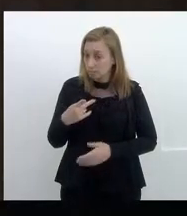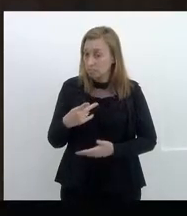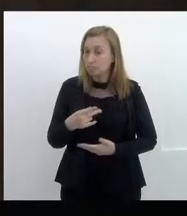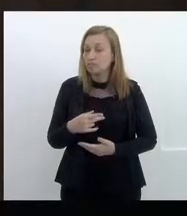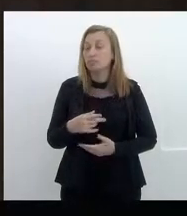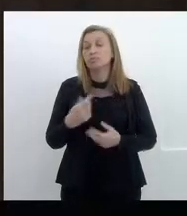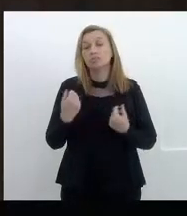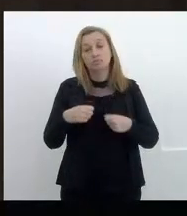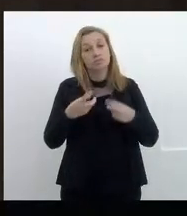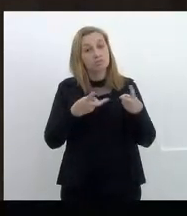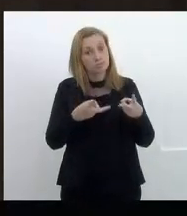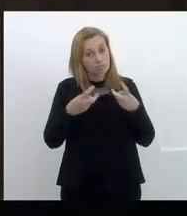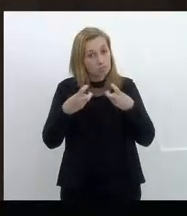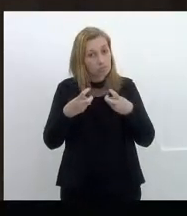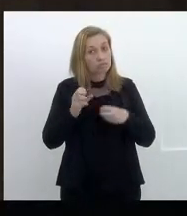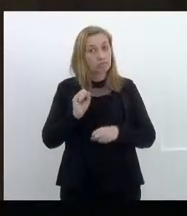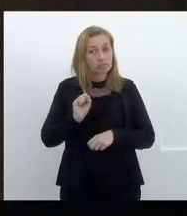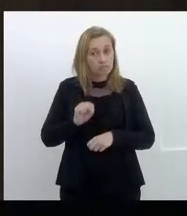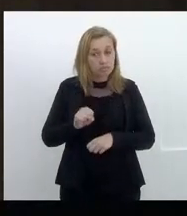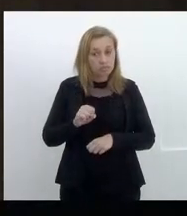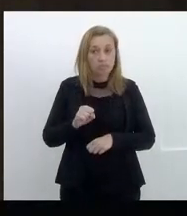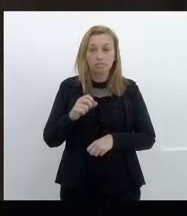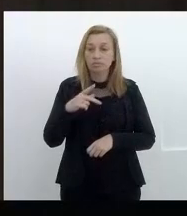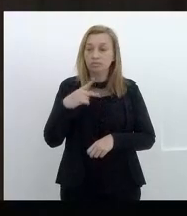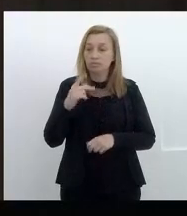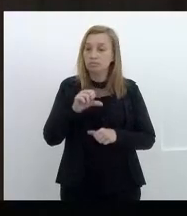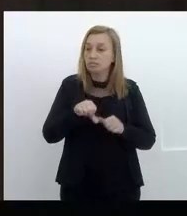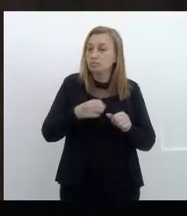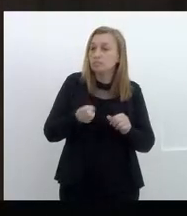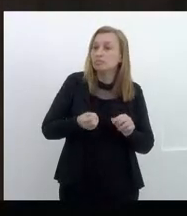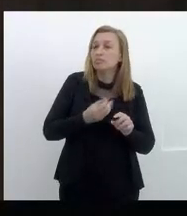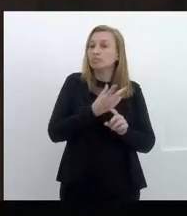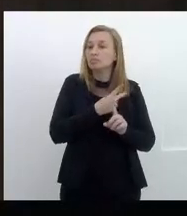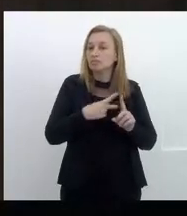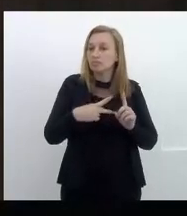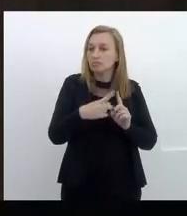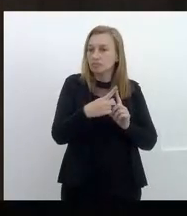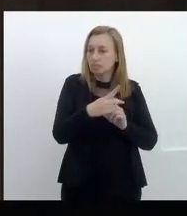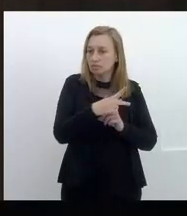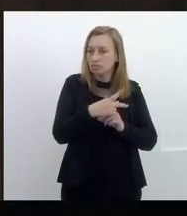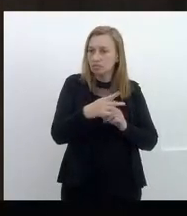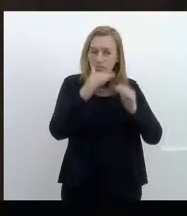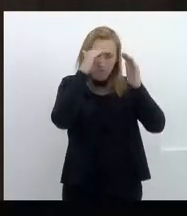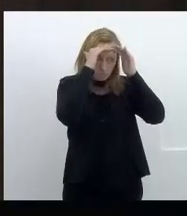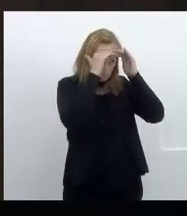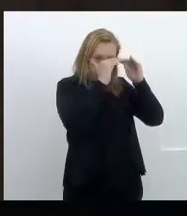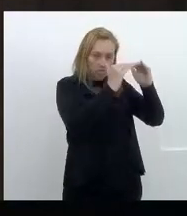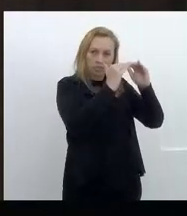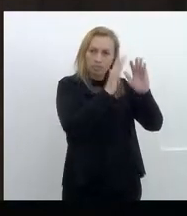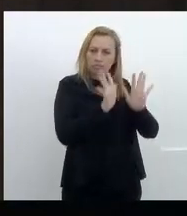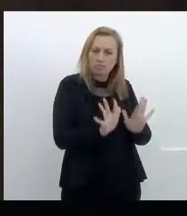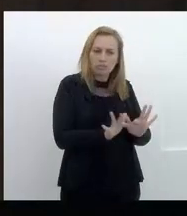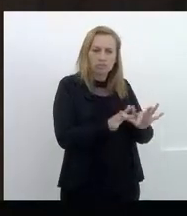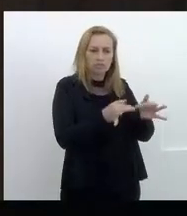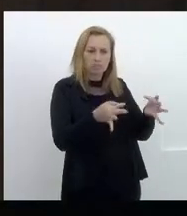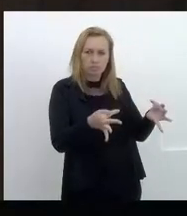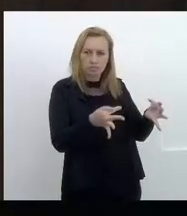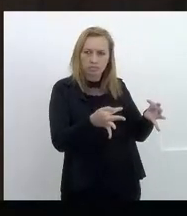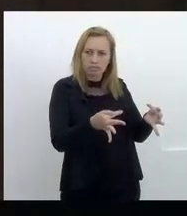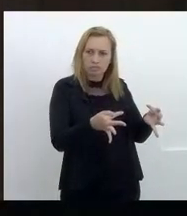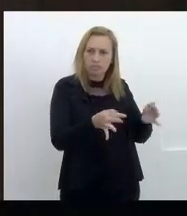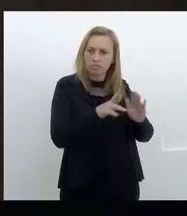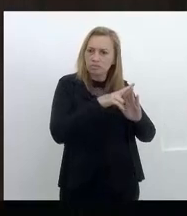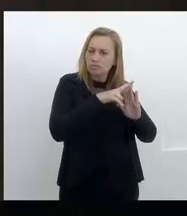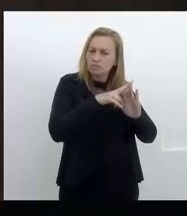seja observado estamos fazendo uma reforma e por obediência pura e simples a um